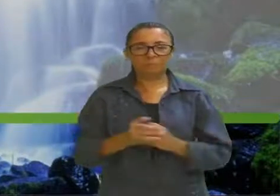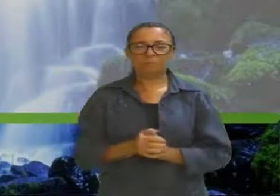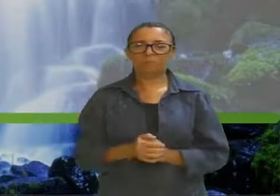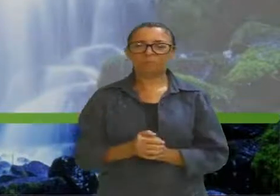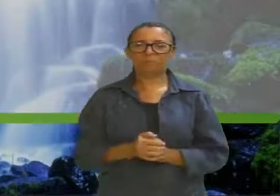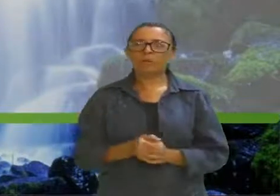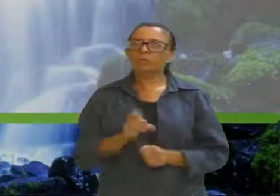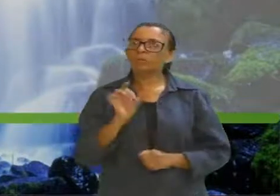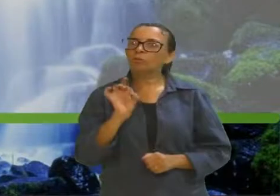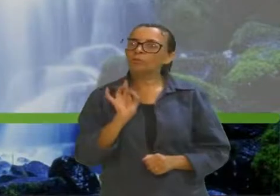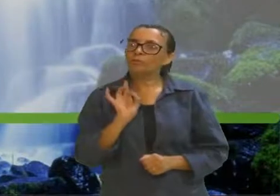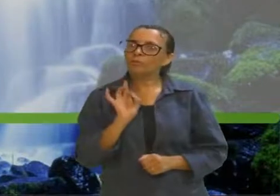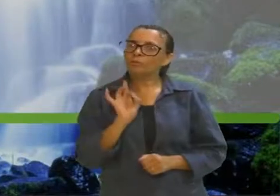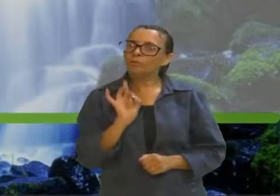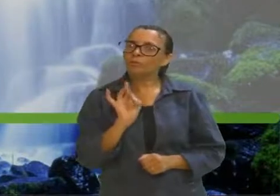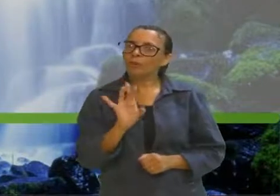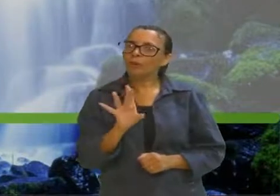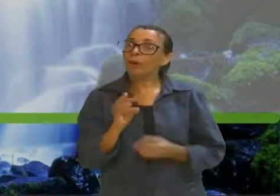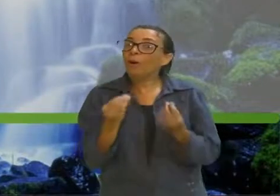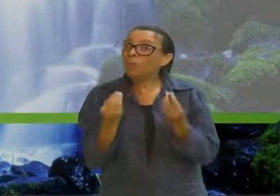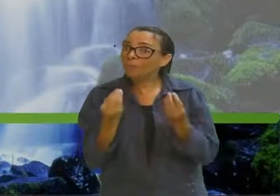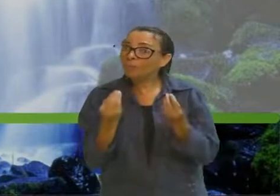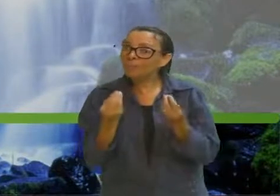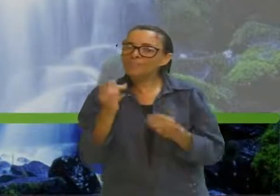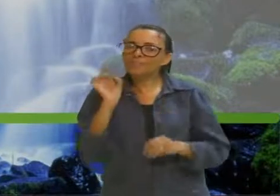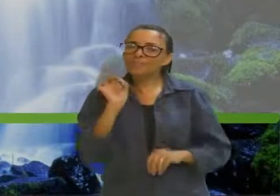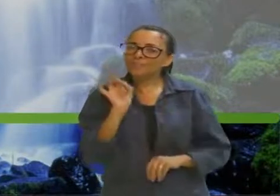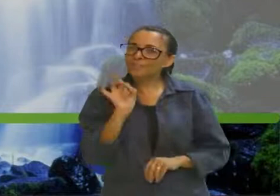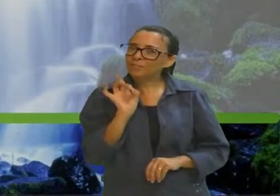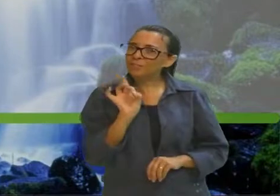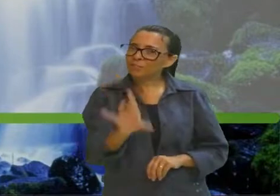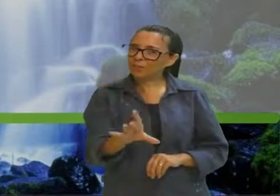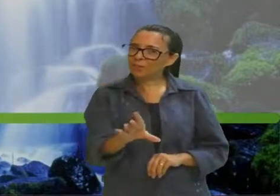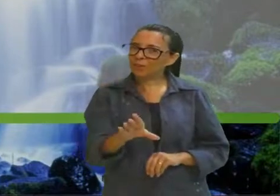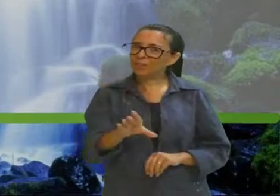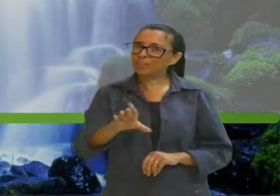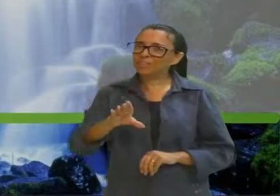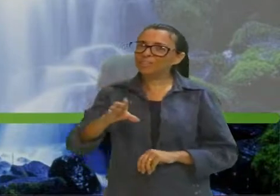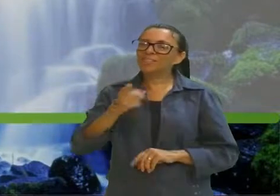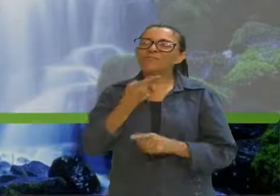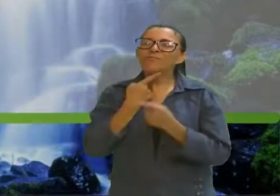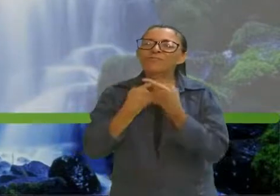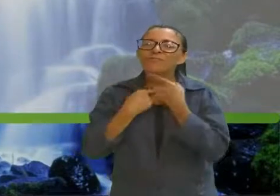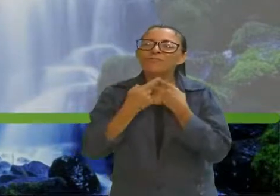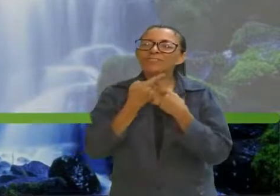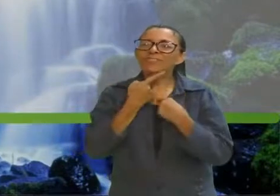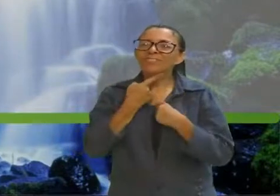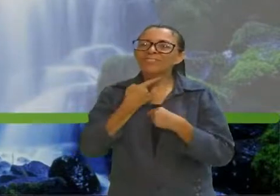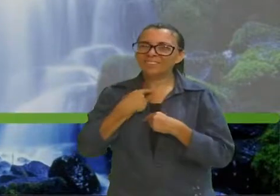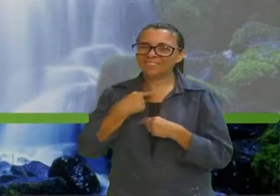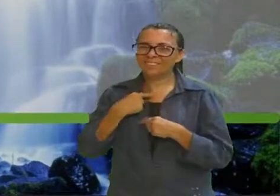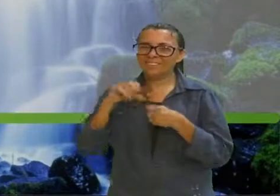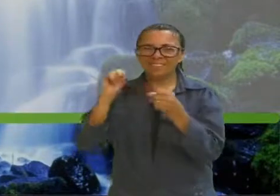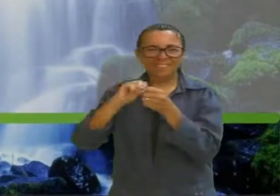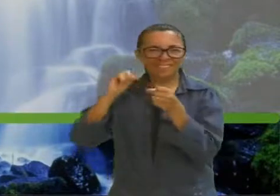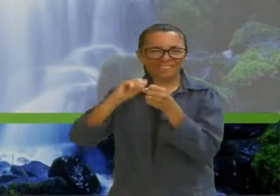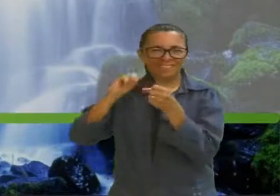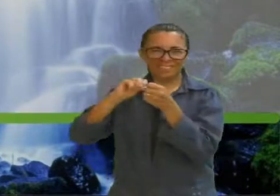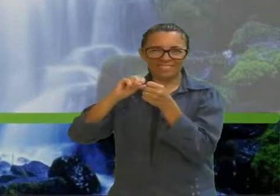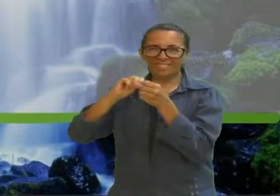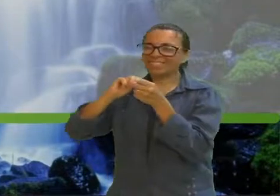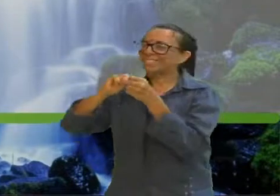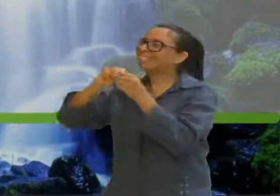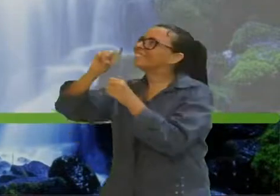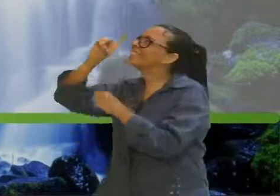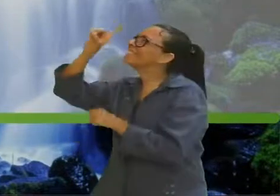vontade de Deus, ajustar a nossa vida, a obra, a gente tem que entender o seguinte: nós temos que convidar o